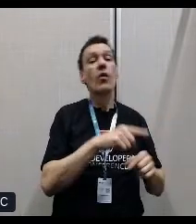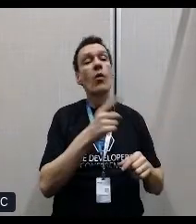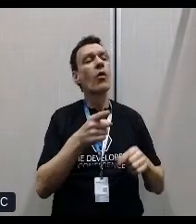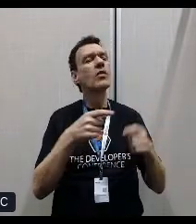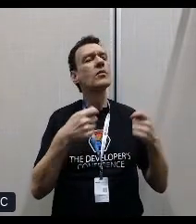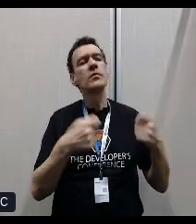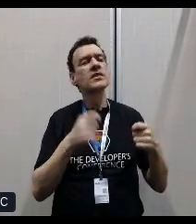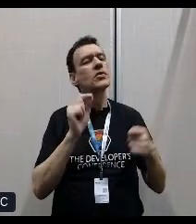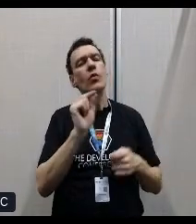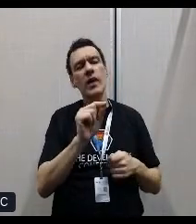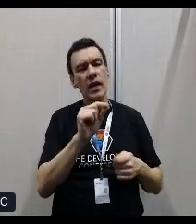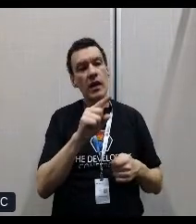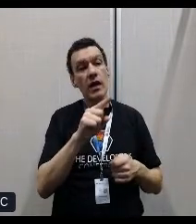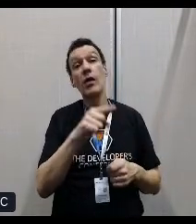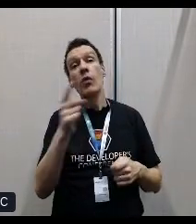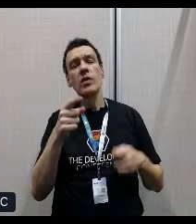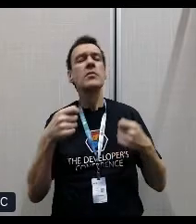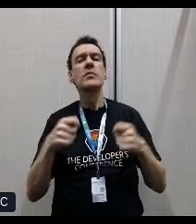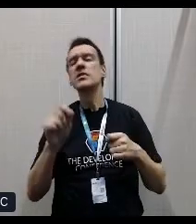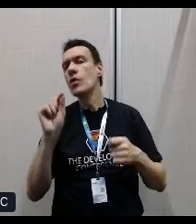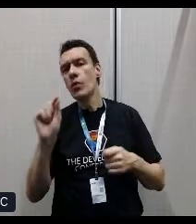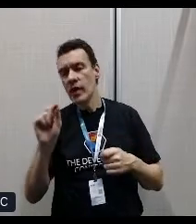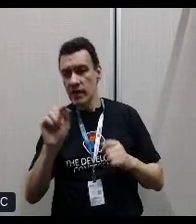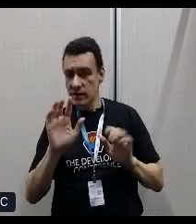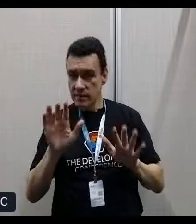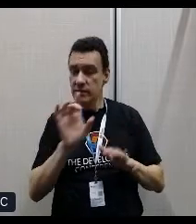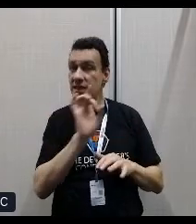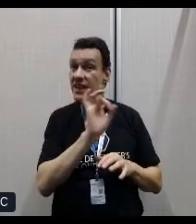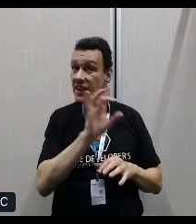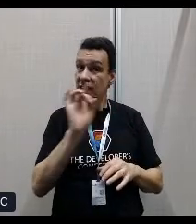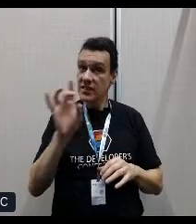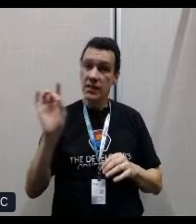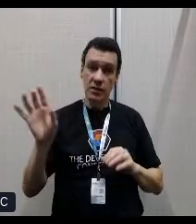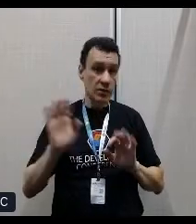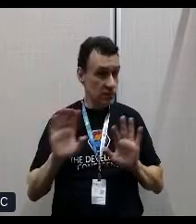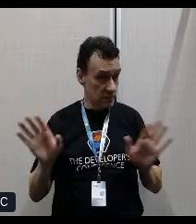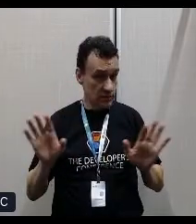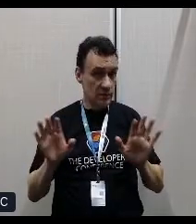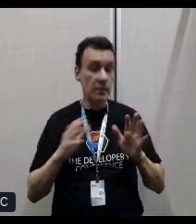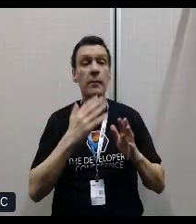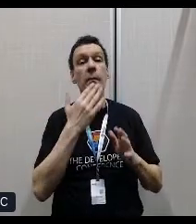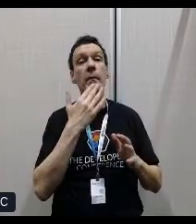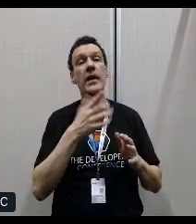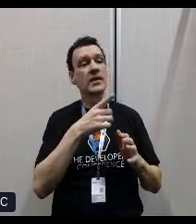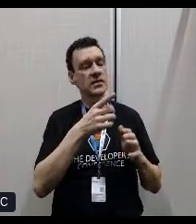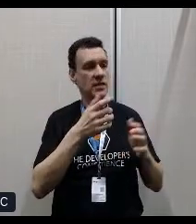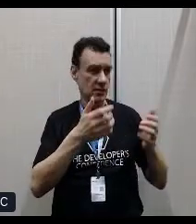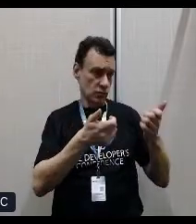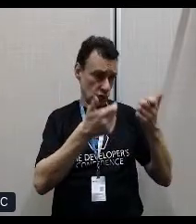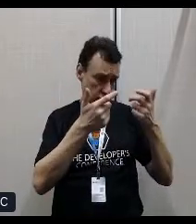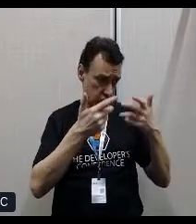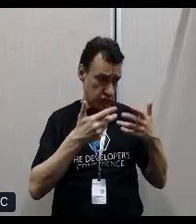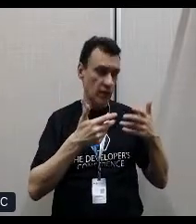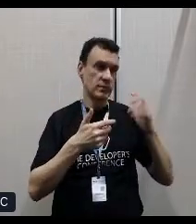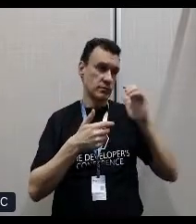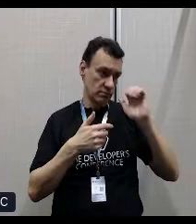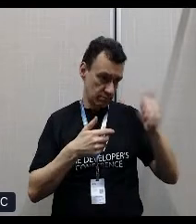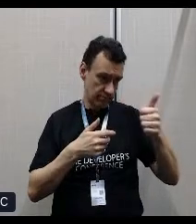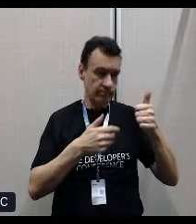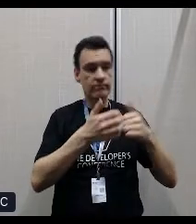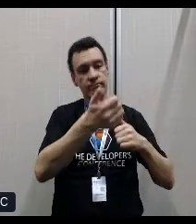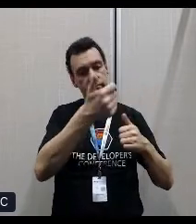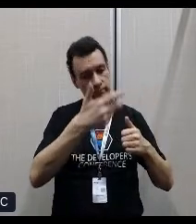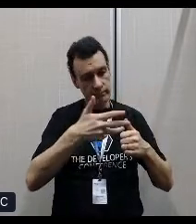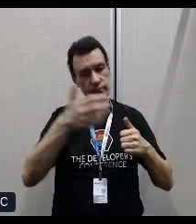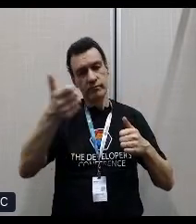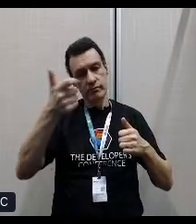alguém, apenas peça para ela explicá-las a você. O consentimento informado, número 4, né, para garantir o consentimento informado, tenha todas